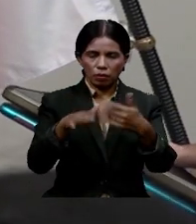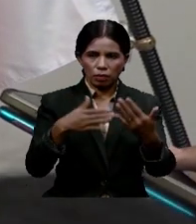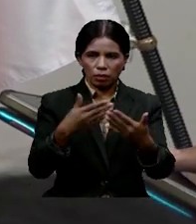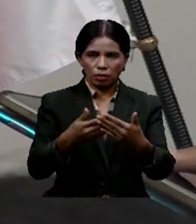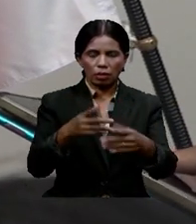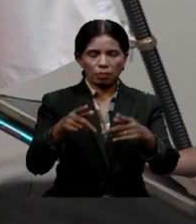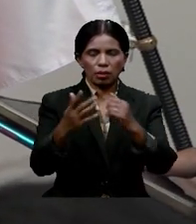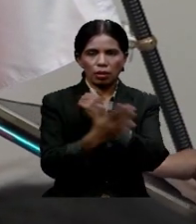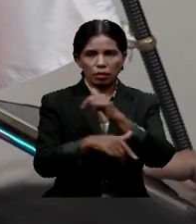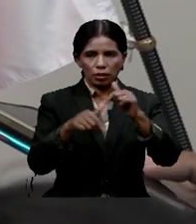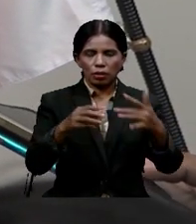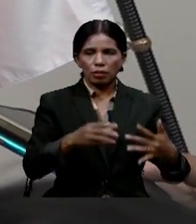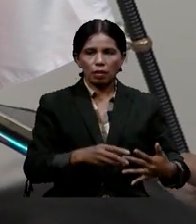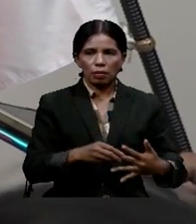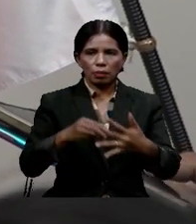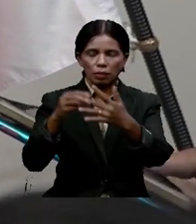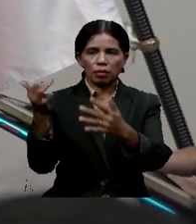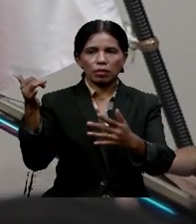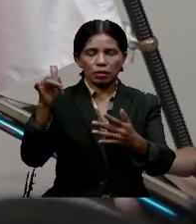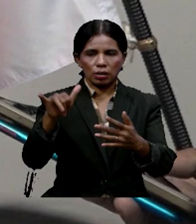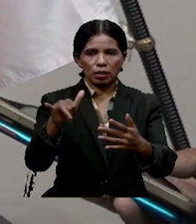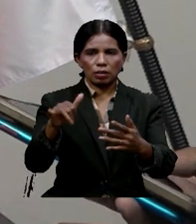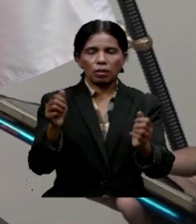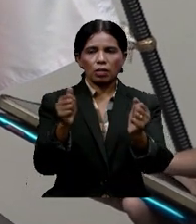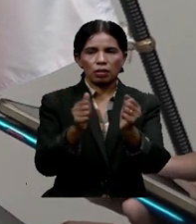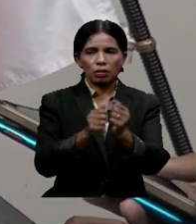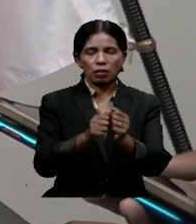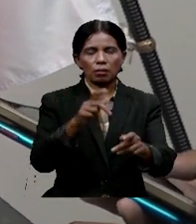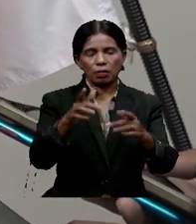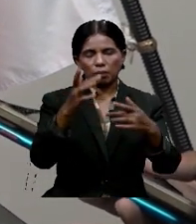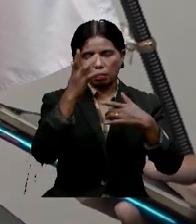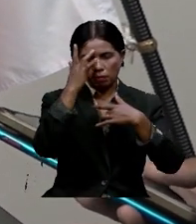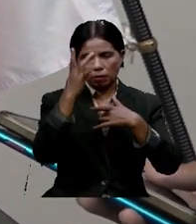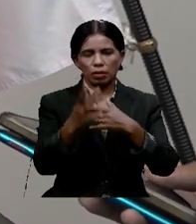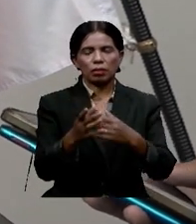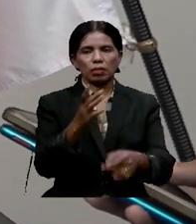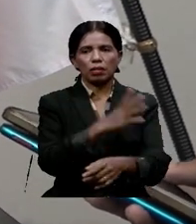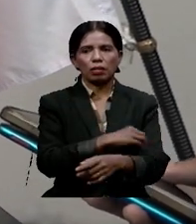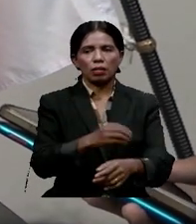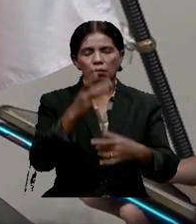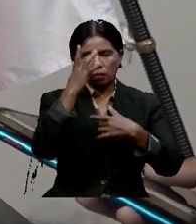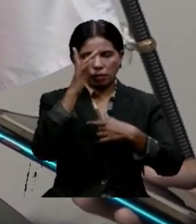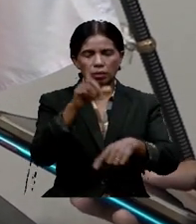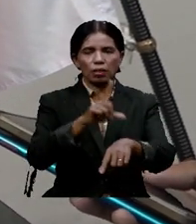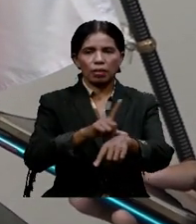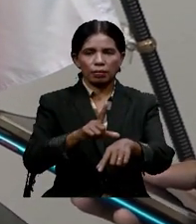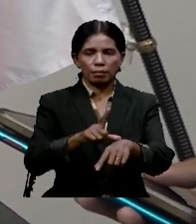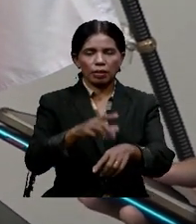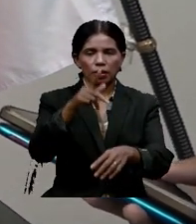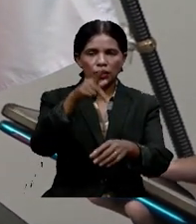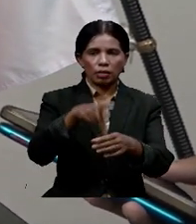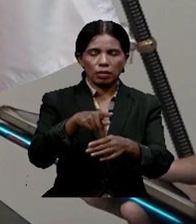povo irá ir ao né, especialmente para ser né bem a condição vulnerável, né bem afetada a moras lepra, incluindo ser né bem a